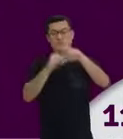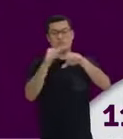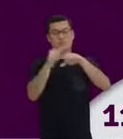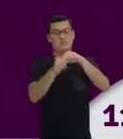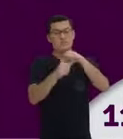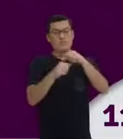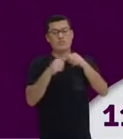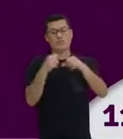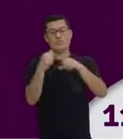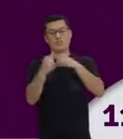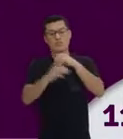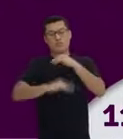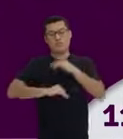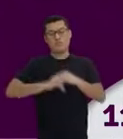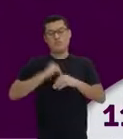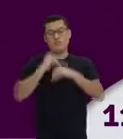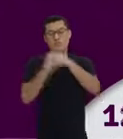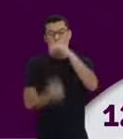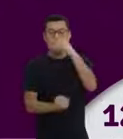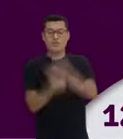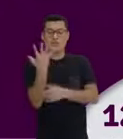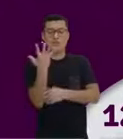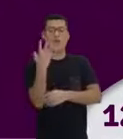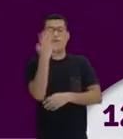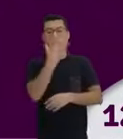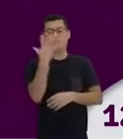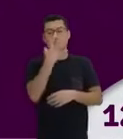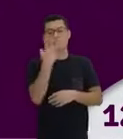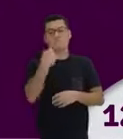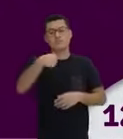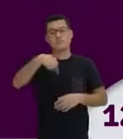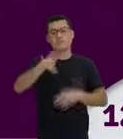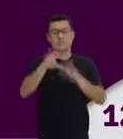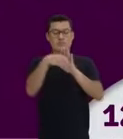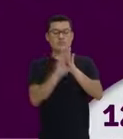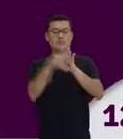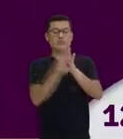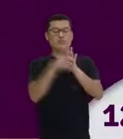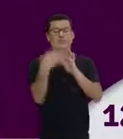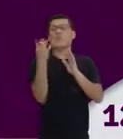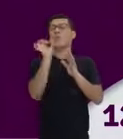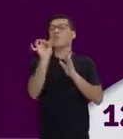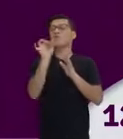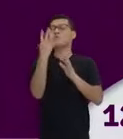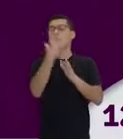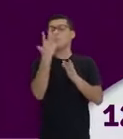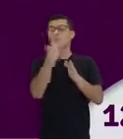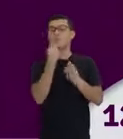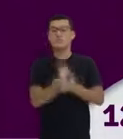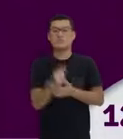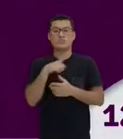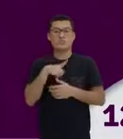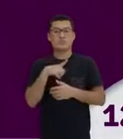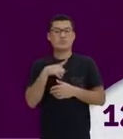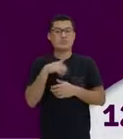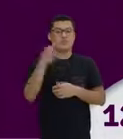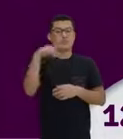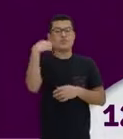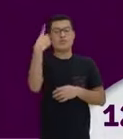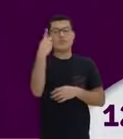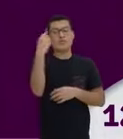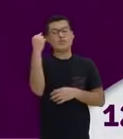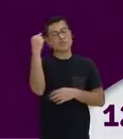o seu modo de produzir a música logo o conceito sobre o que é música olha aqui nós temos uma outra